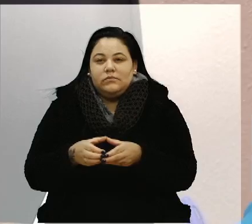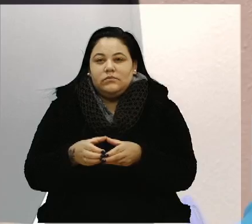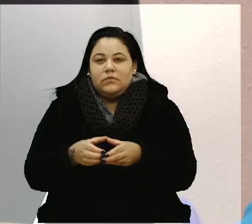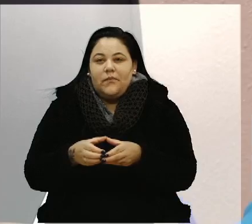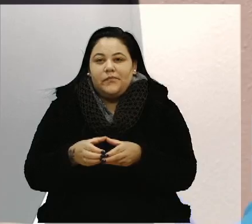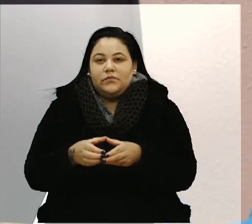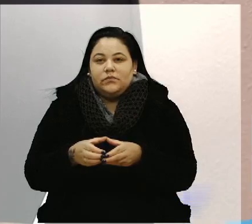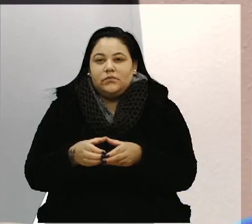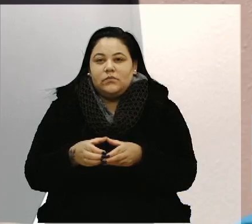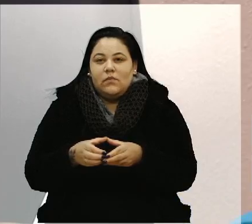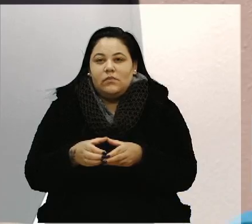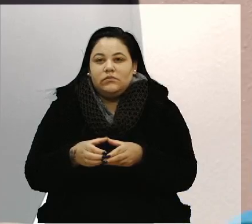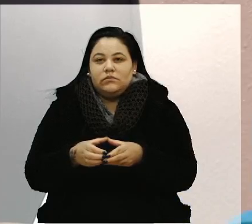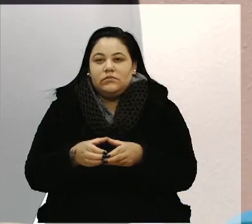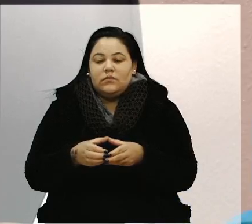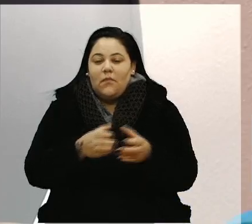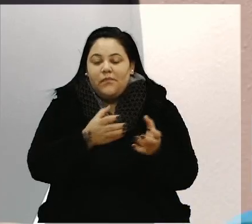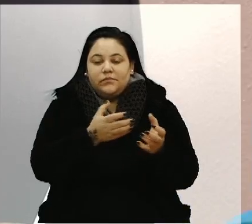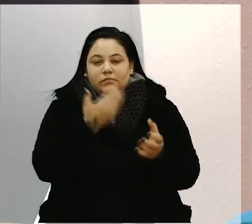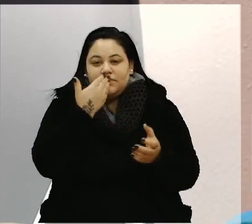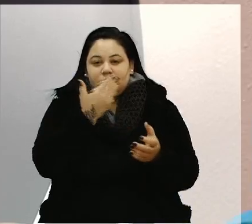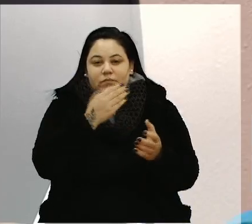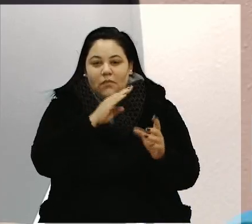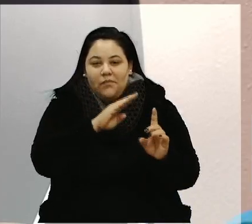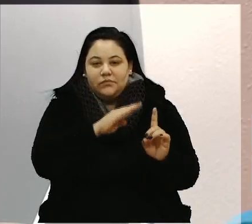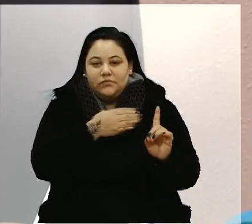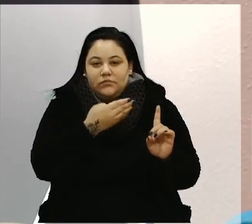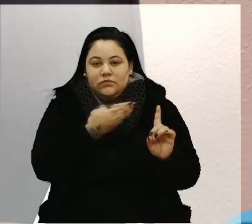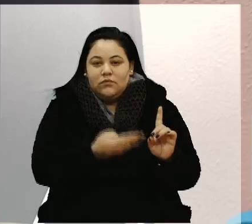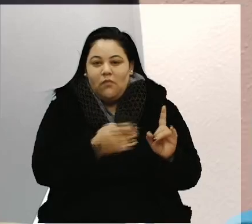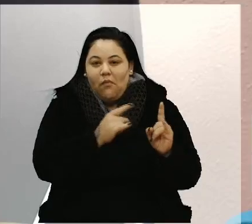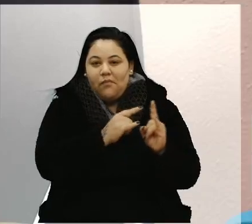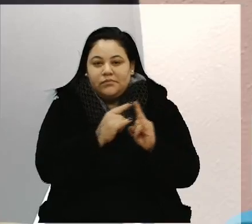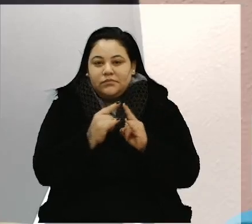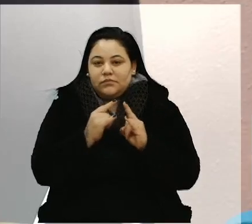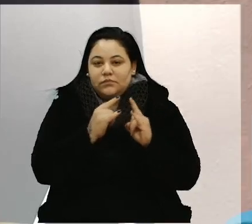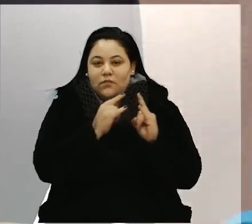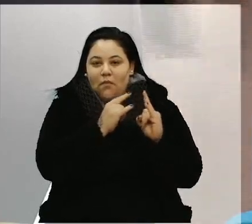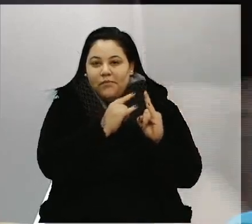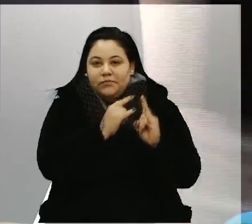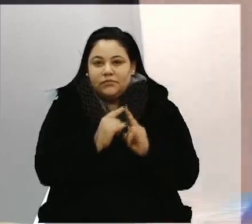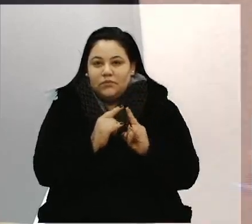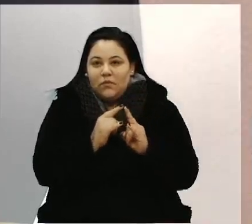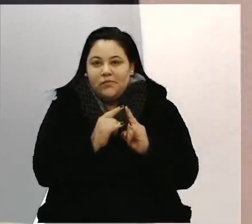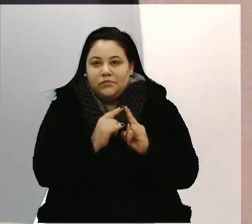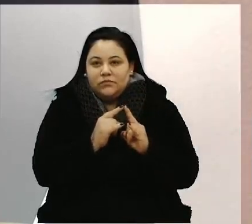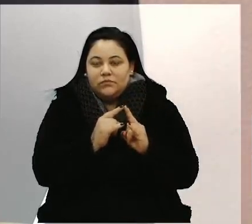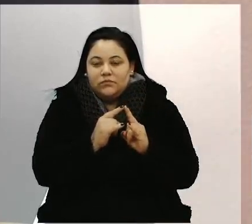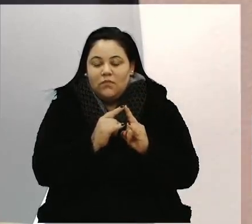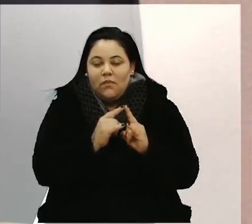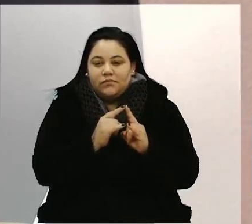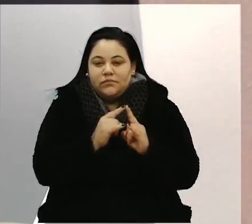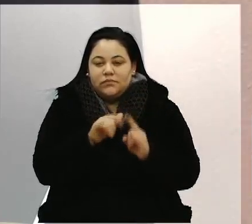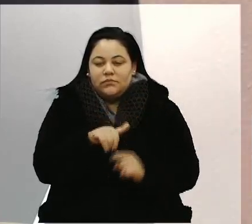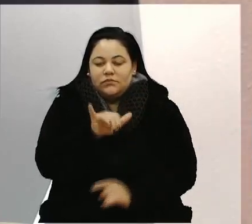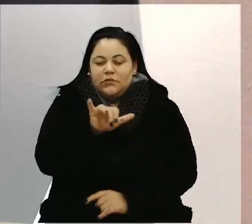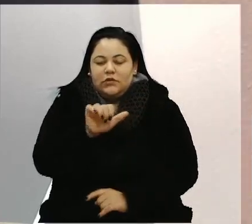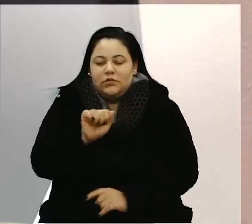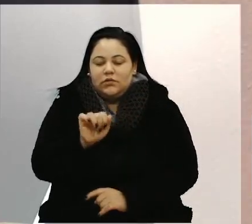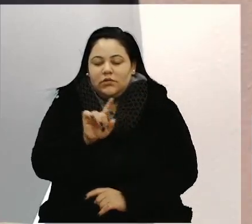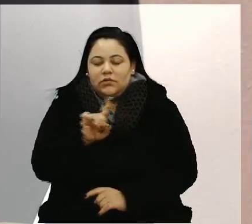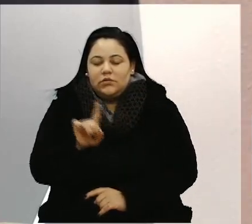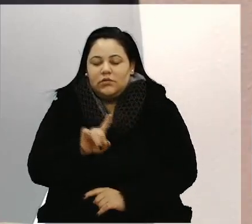que requer homenagem ao Instituto de Idiomas IASIG. Com a palavra, um